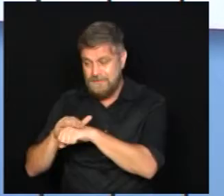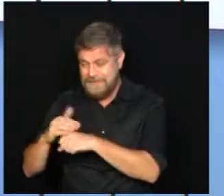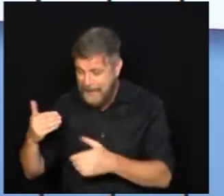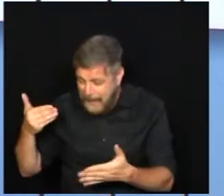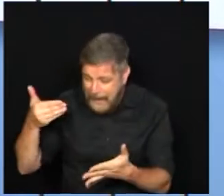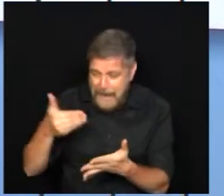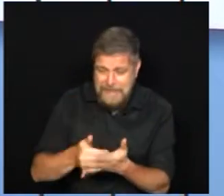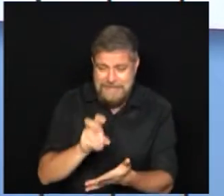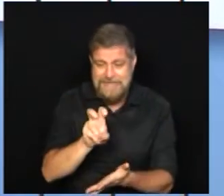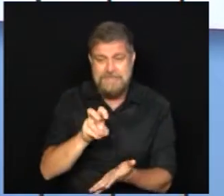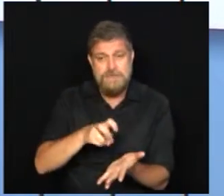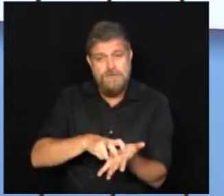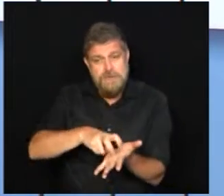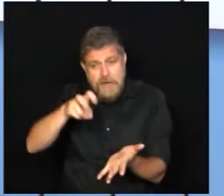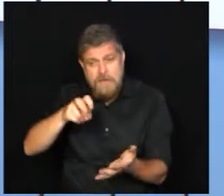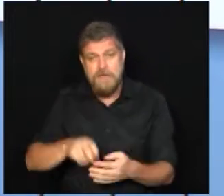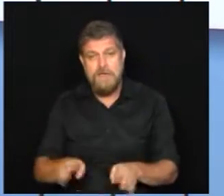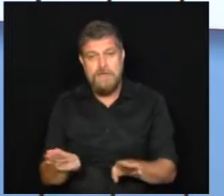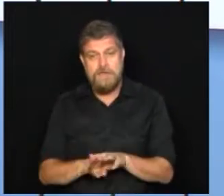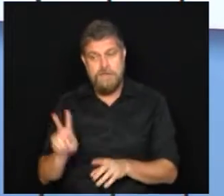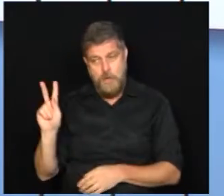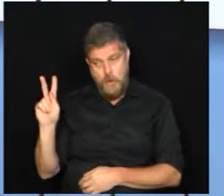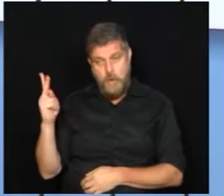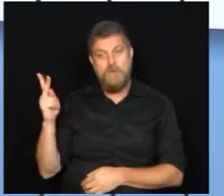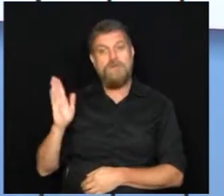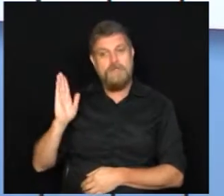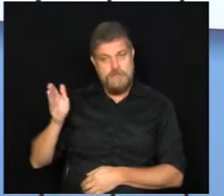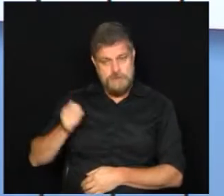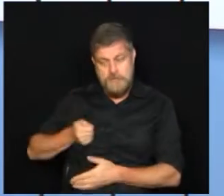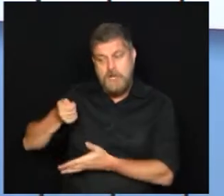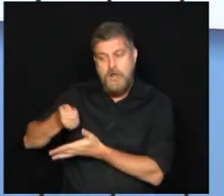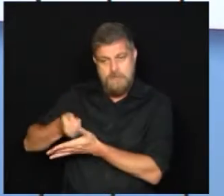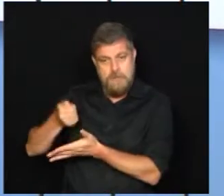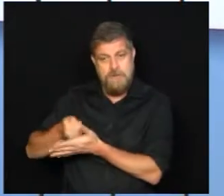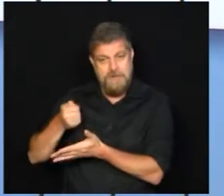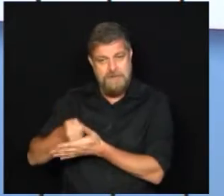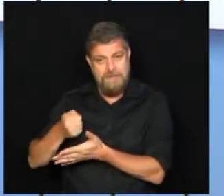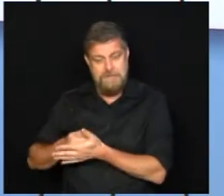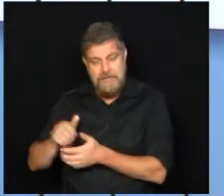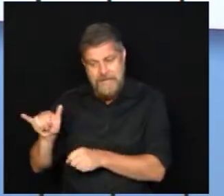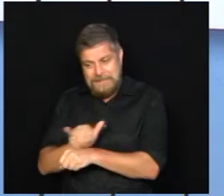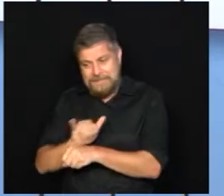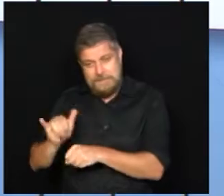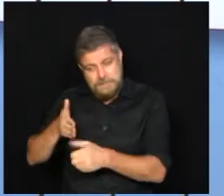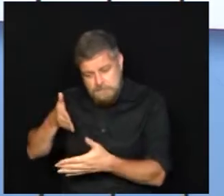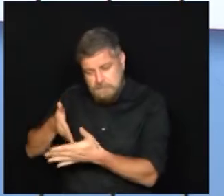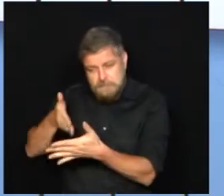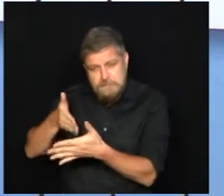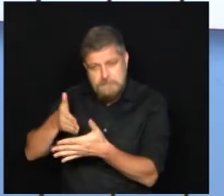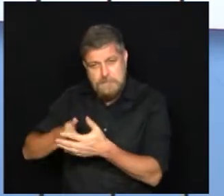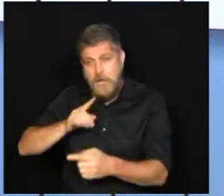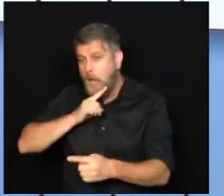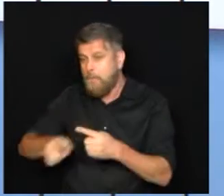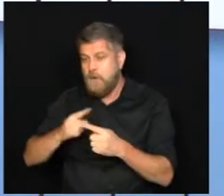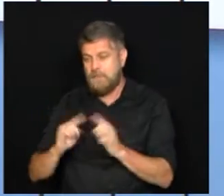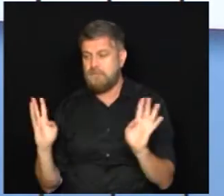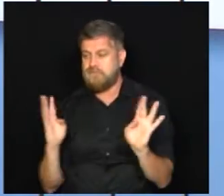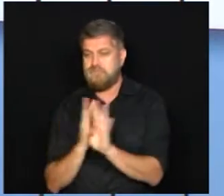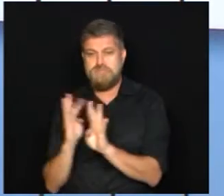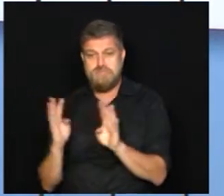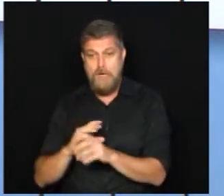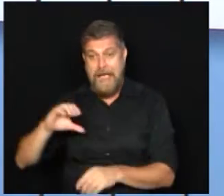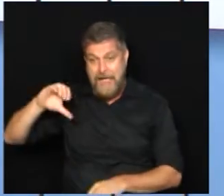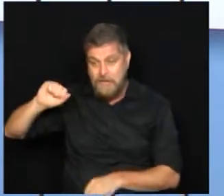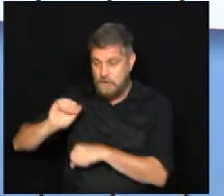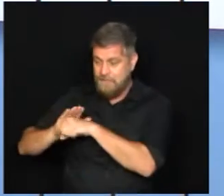horas da noite a 5 horas da manhã e Hortolândia já tinha definido essa medida mais restritiva com proibição de circulação